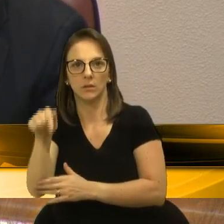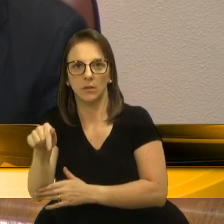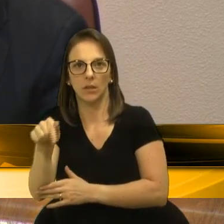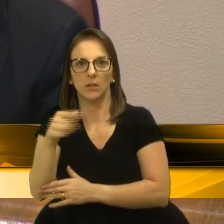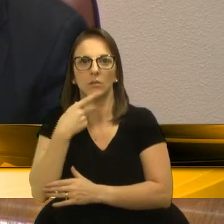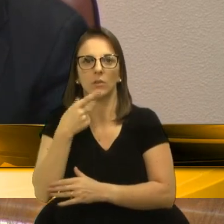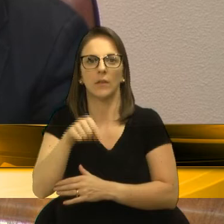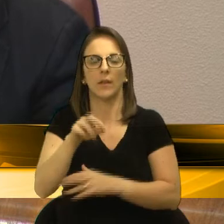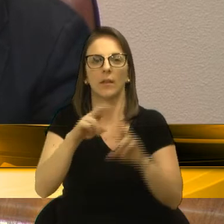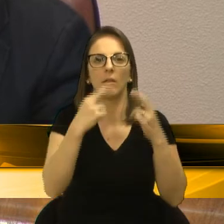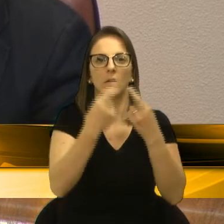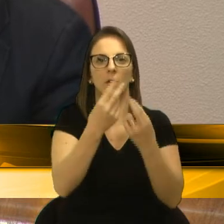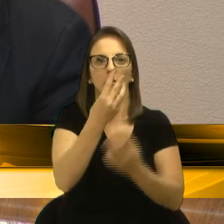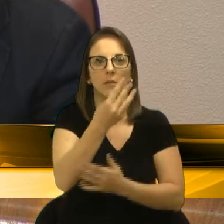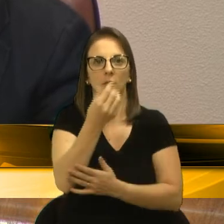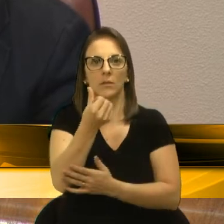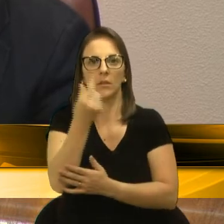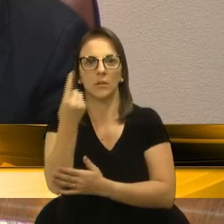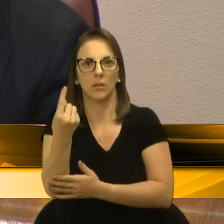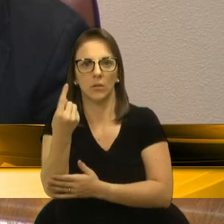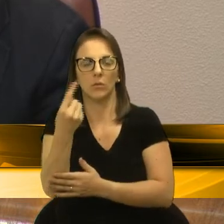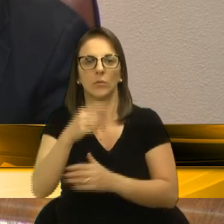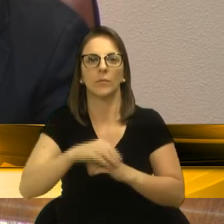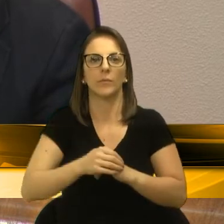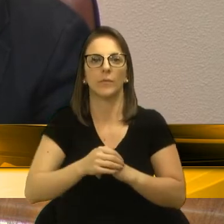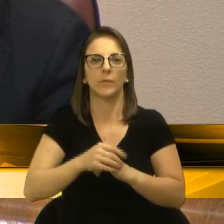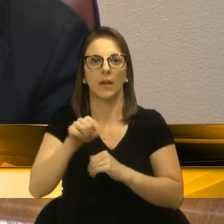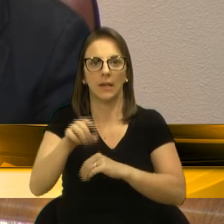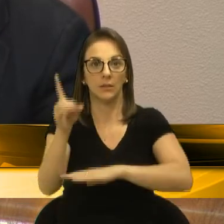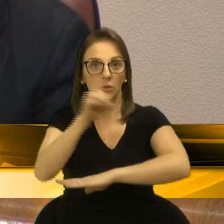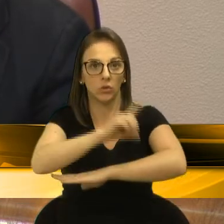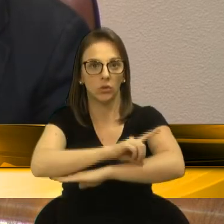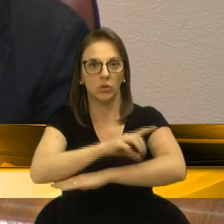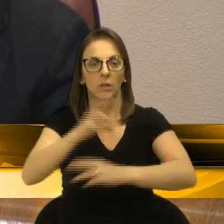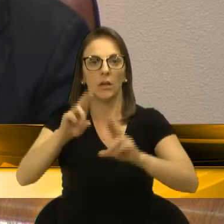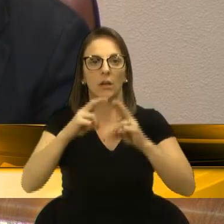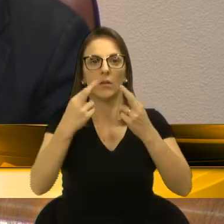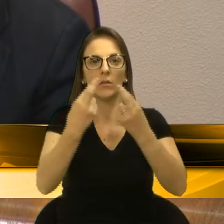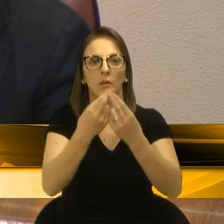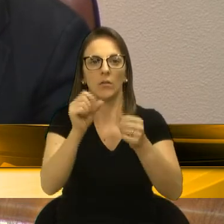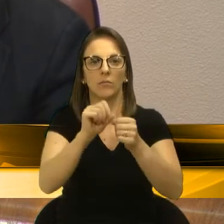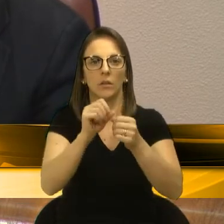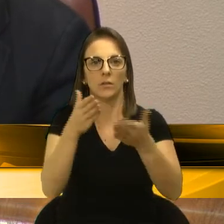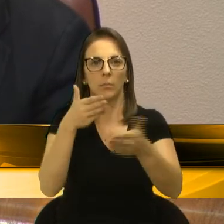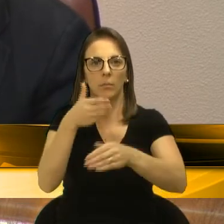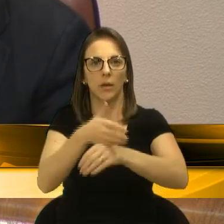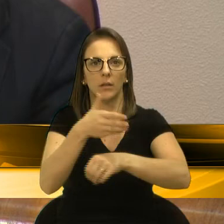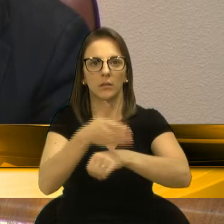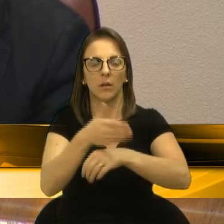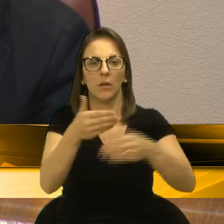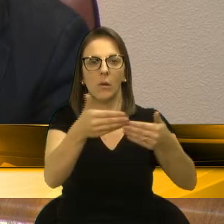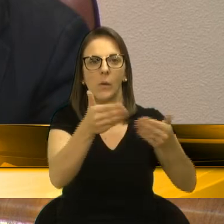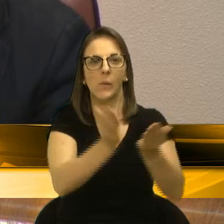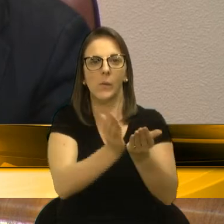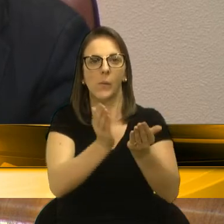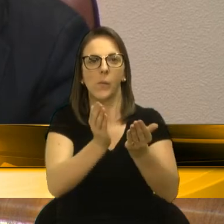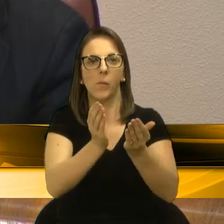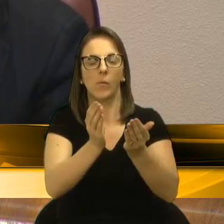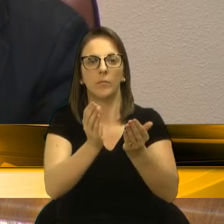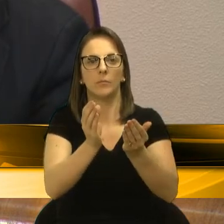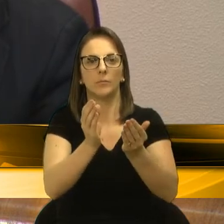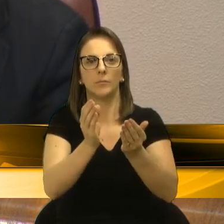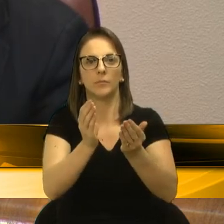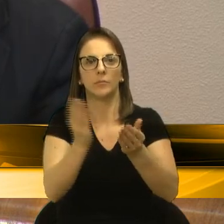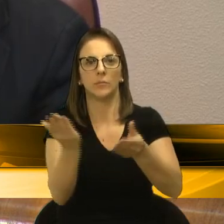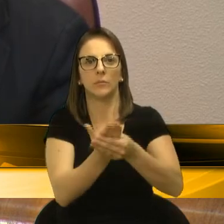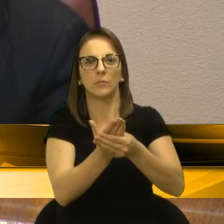sessão de número 361, sessão ordinária, nesta data, para integrar a comissão processante que irá analisar o